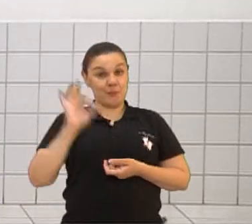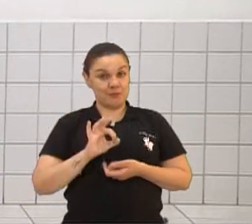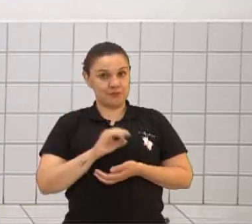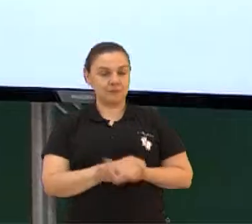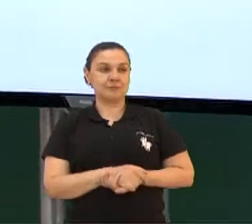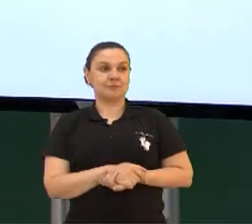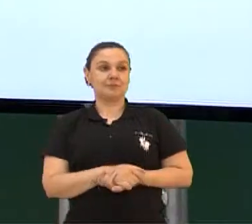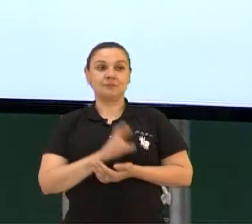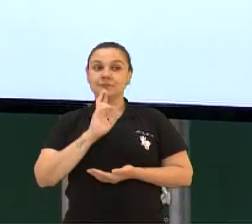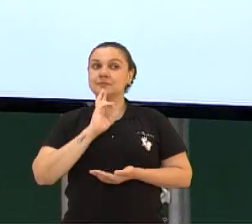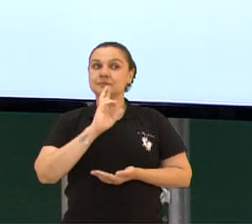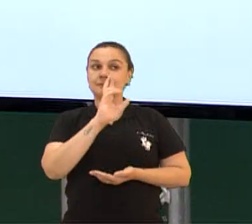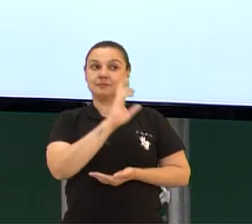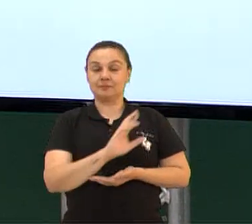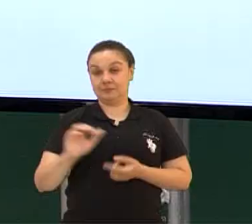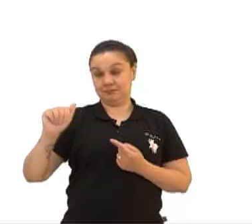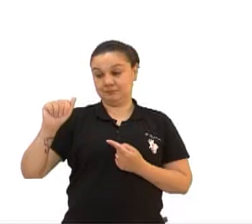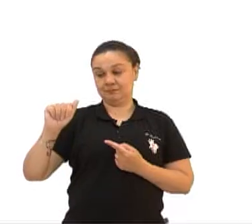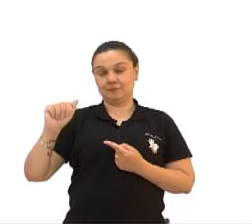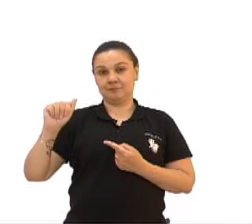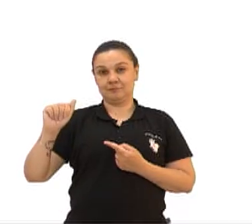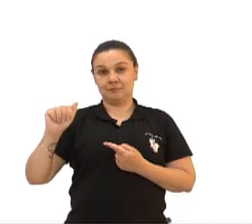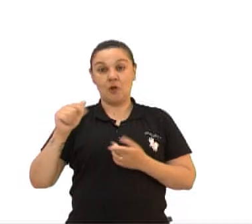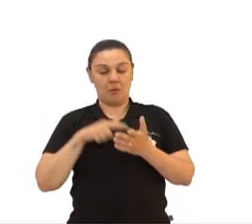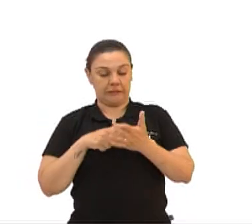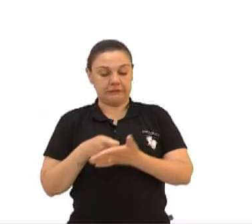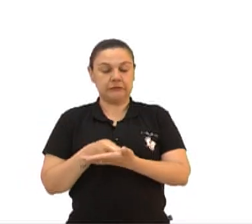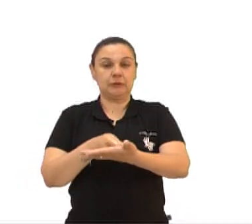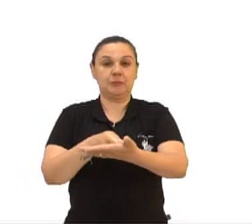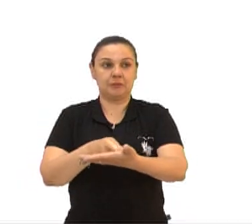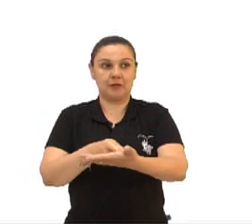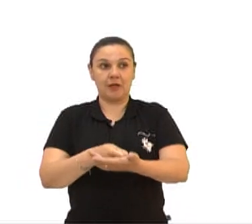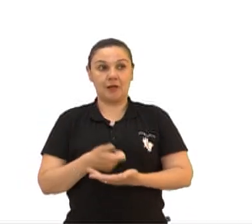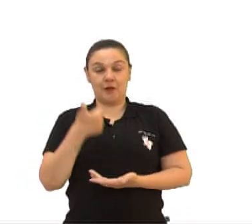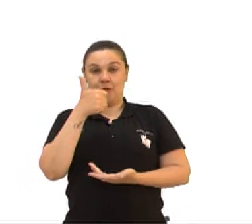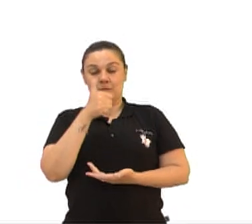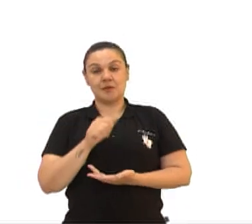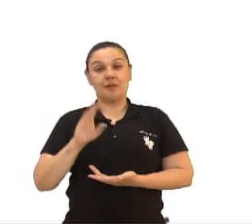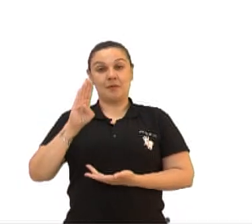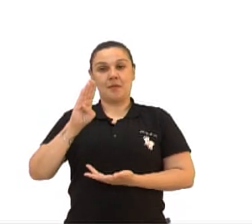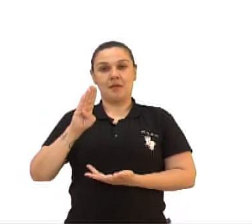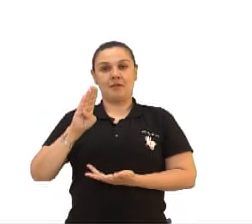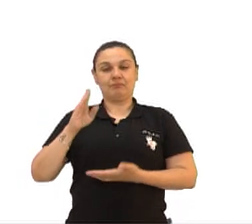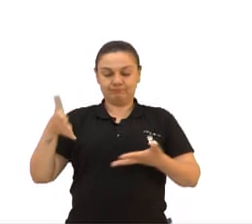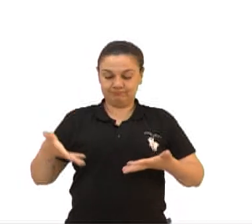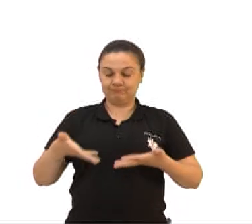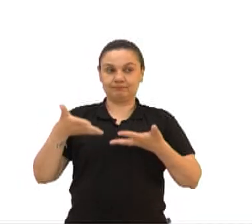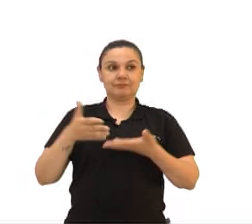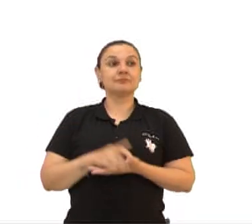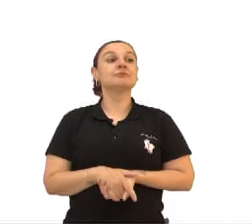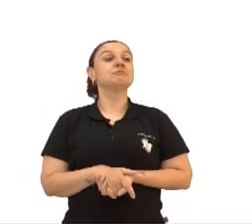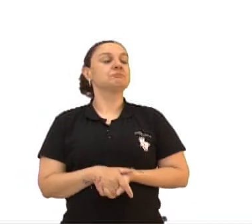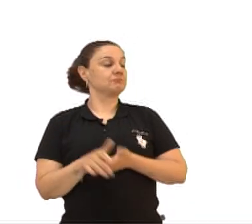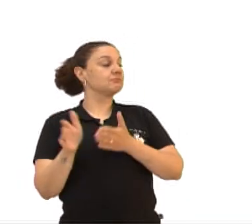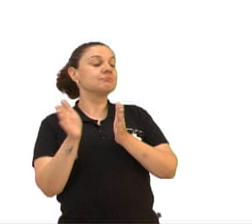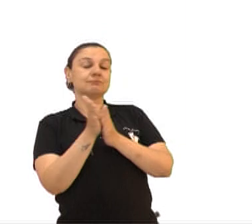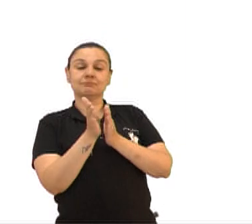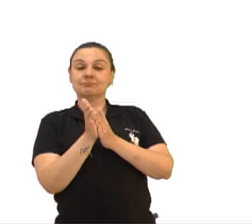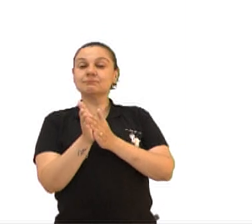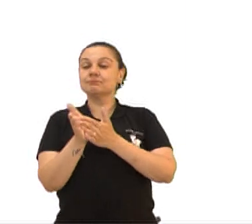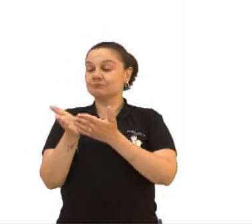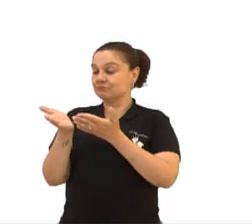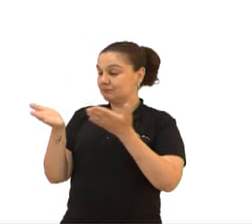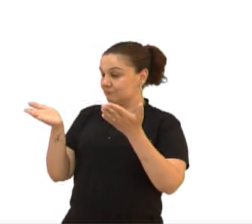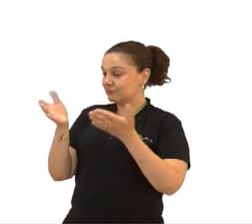88% responderam a letra A, meio de dominação, e 11% responderam a letra B. Muito bem, muito bem. Então, a